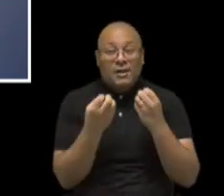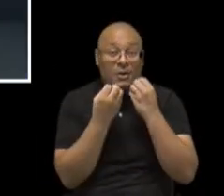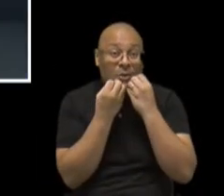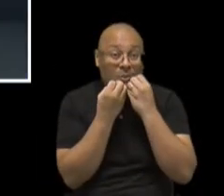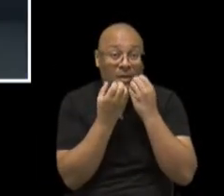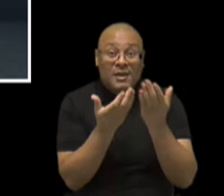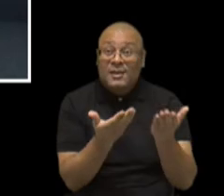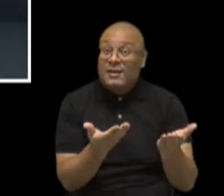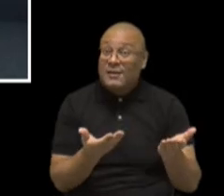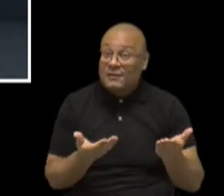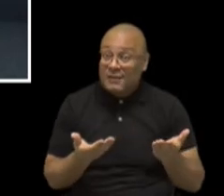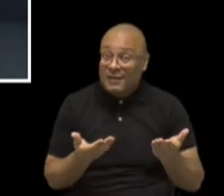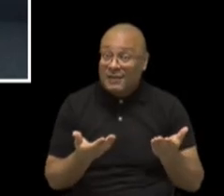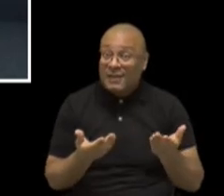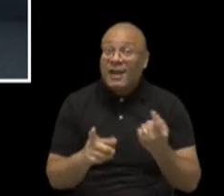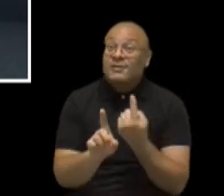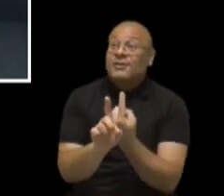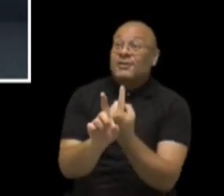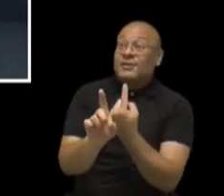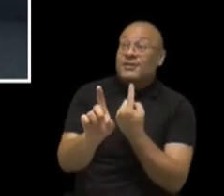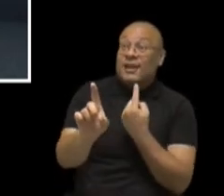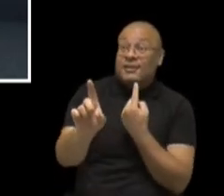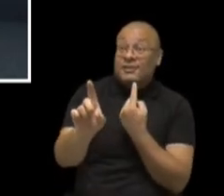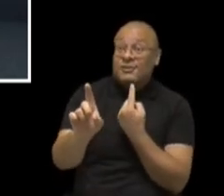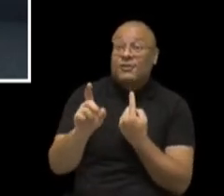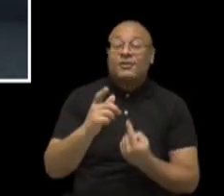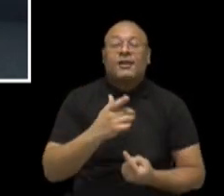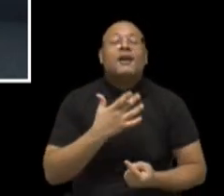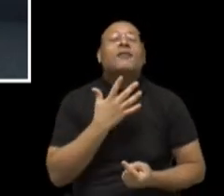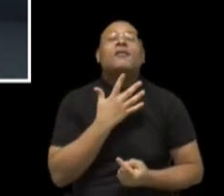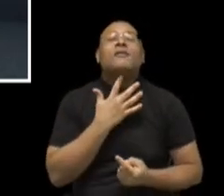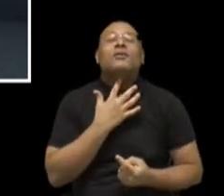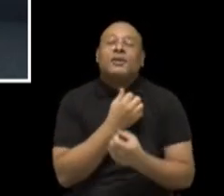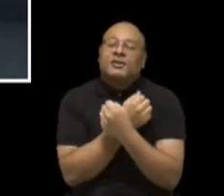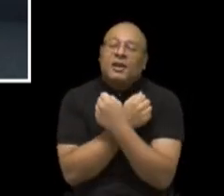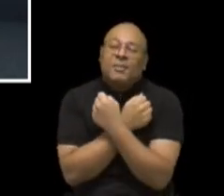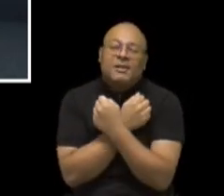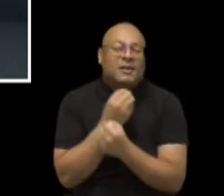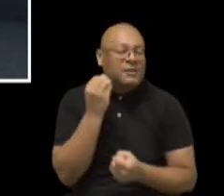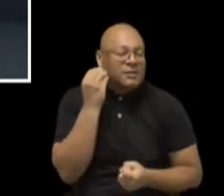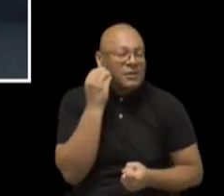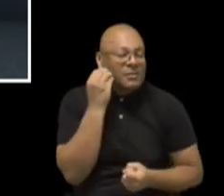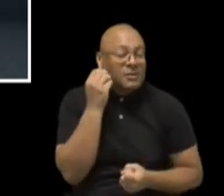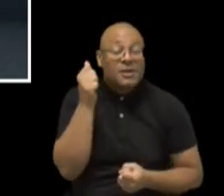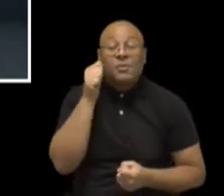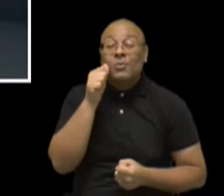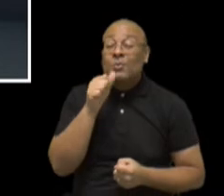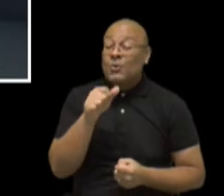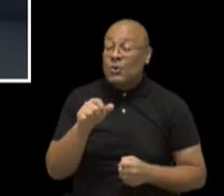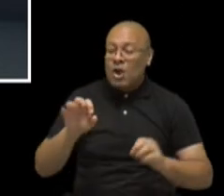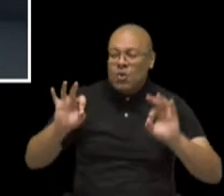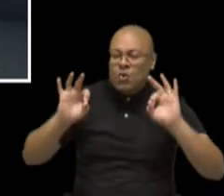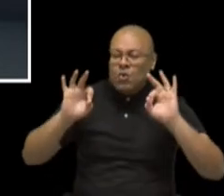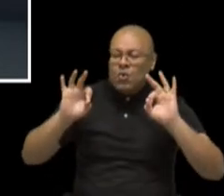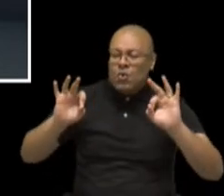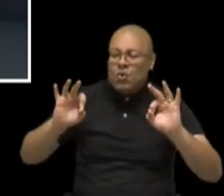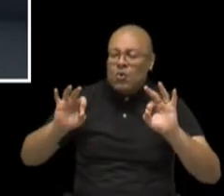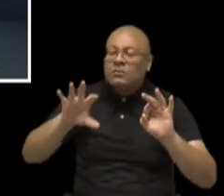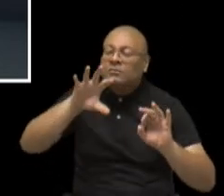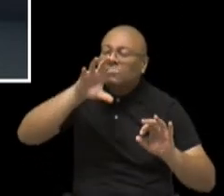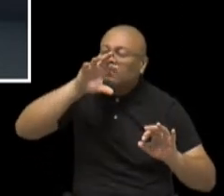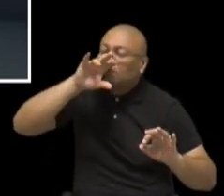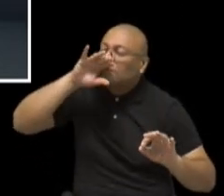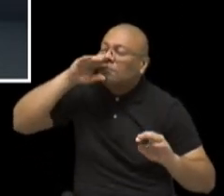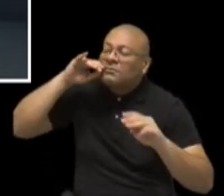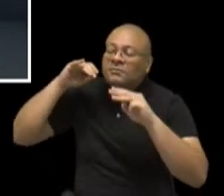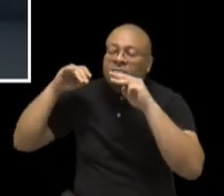Carol, a gente tá distante, mas a vontade é te abraçar, te beijar, porque não tem mulher mais elegante e cheirosa. Olha,